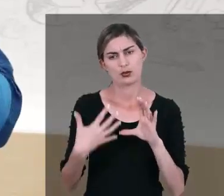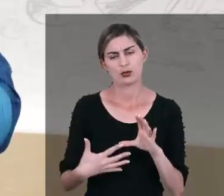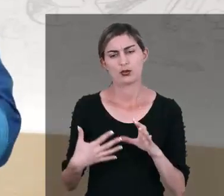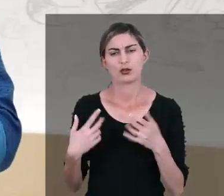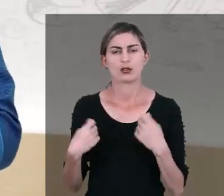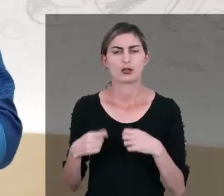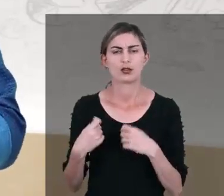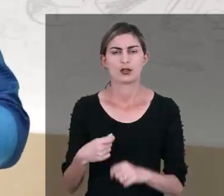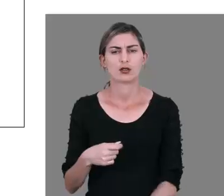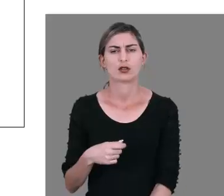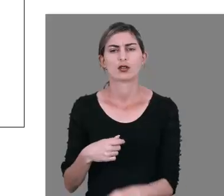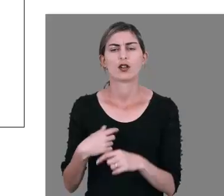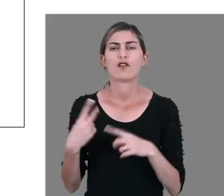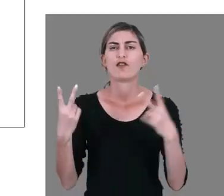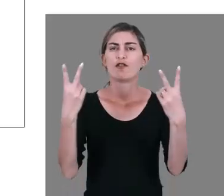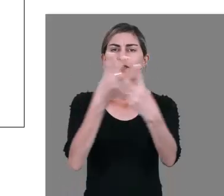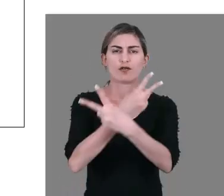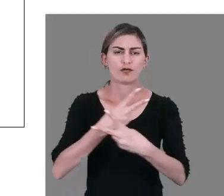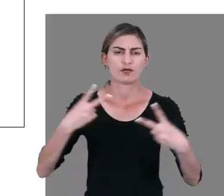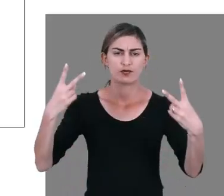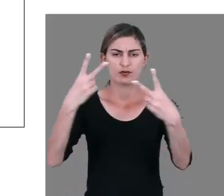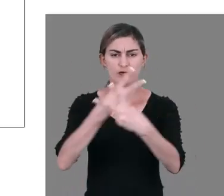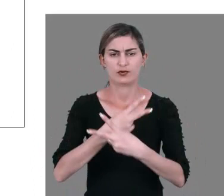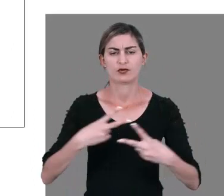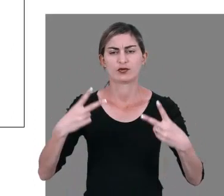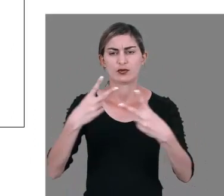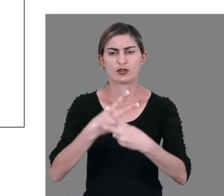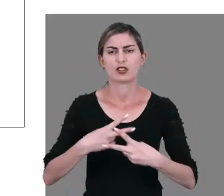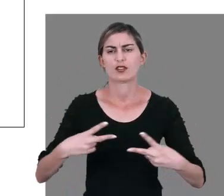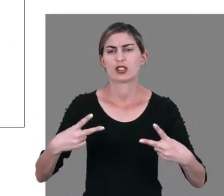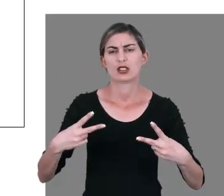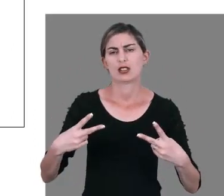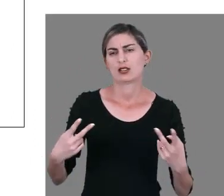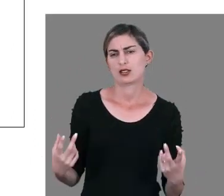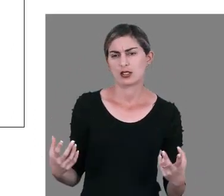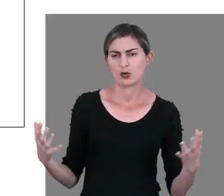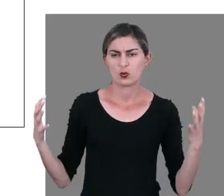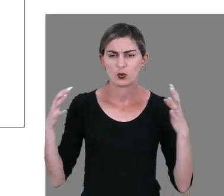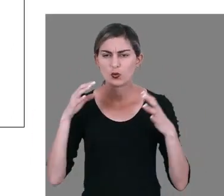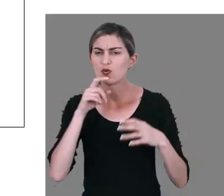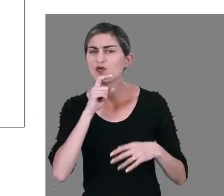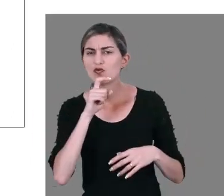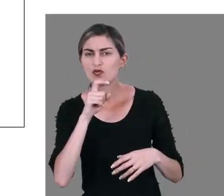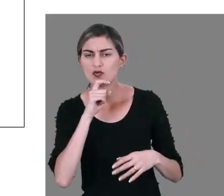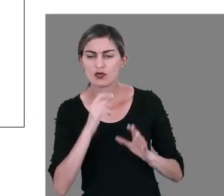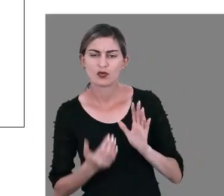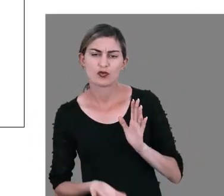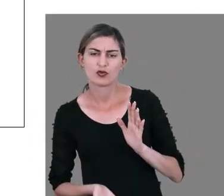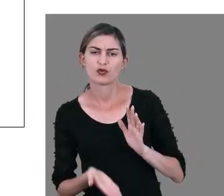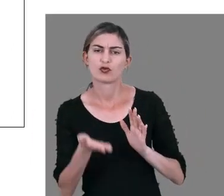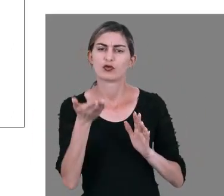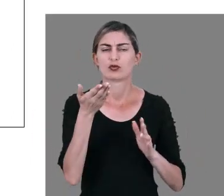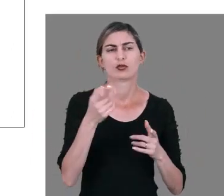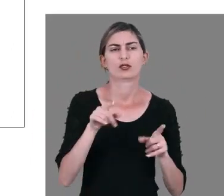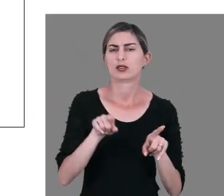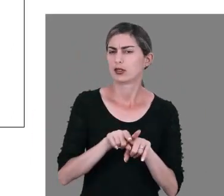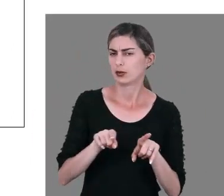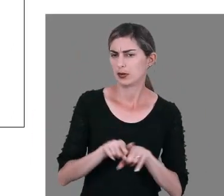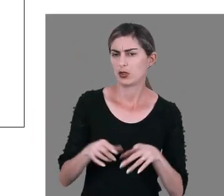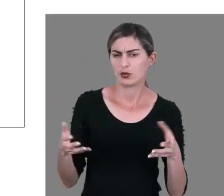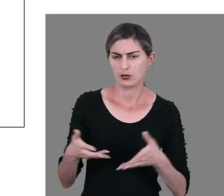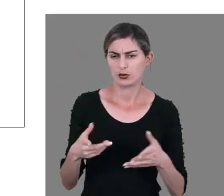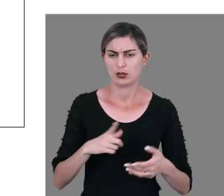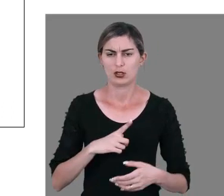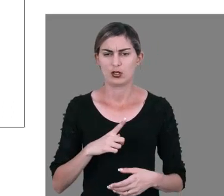tem que levar em conta: ventilação, né? Exaustão, refrigeração, né? Nós temos hoje